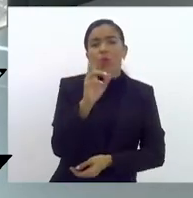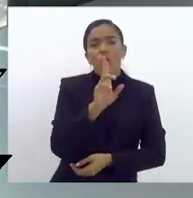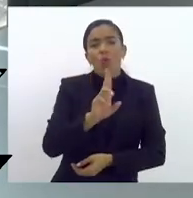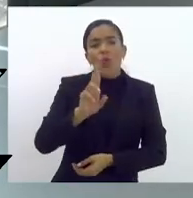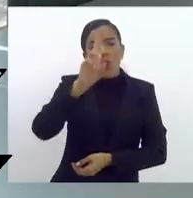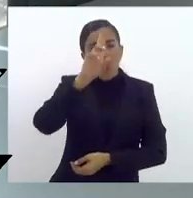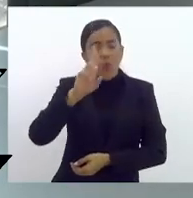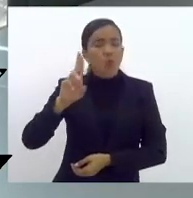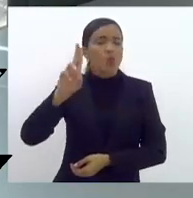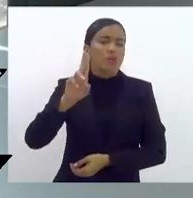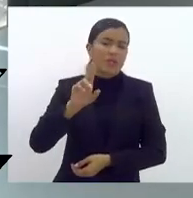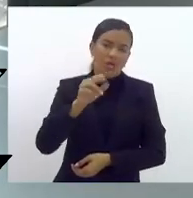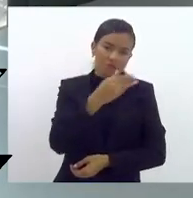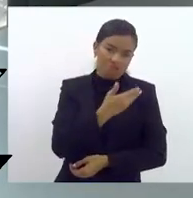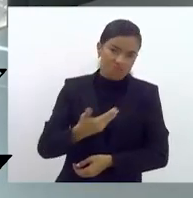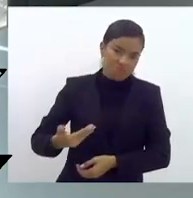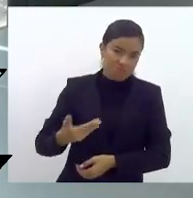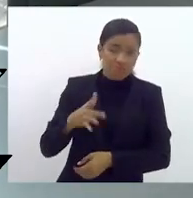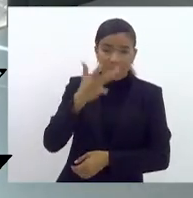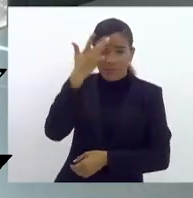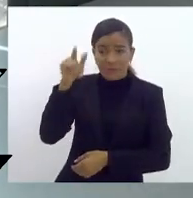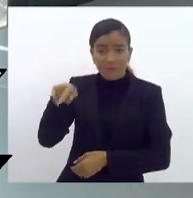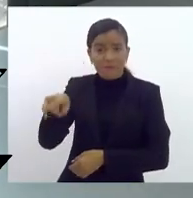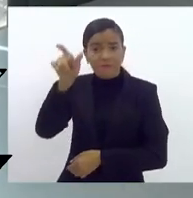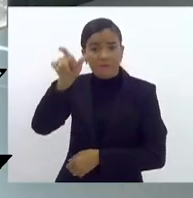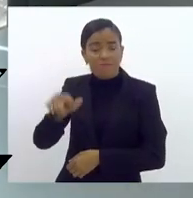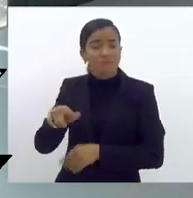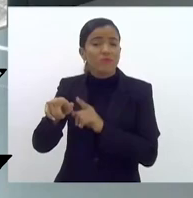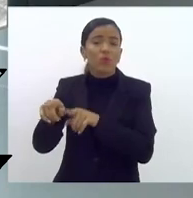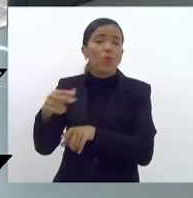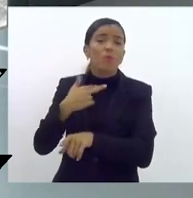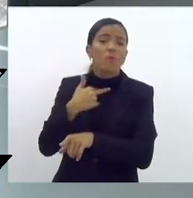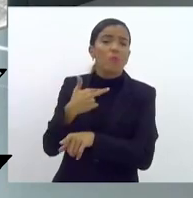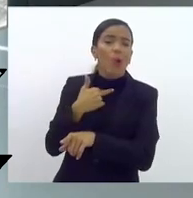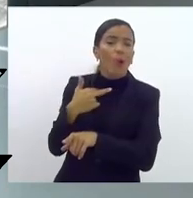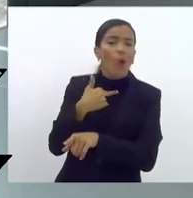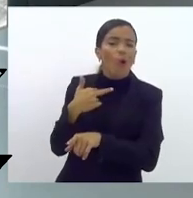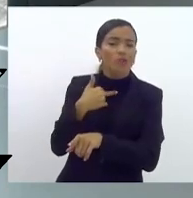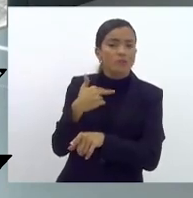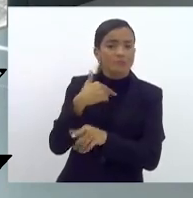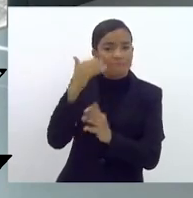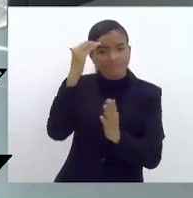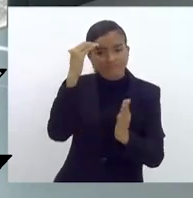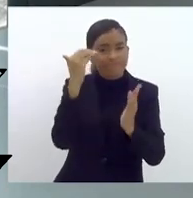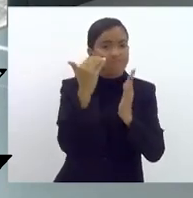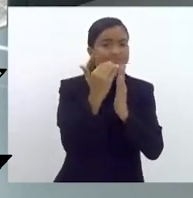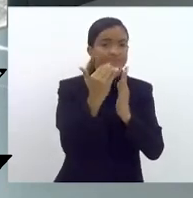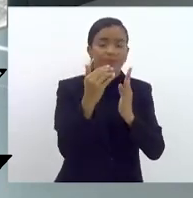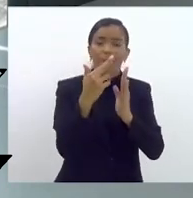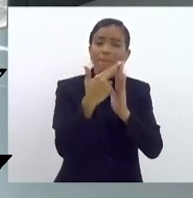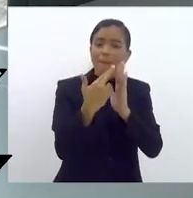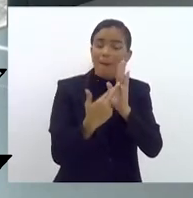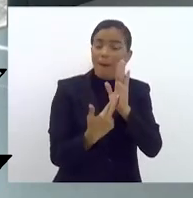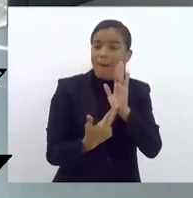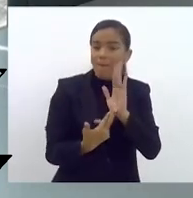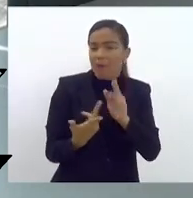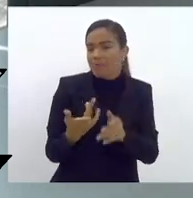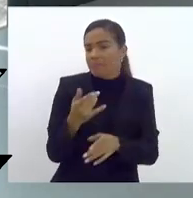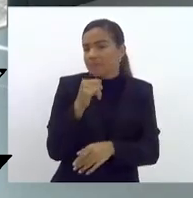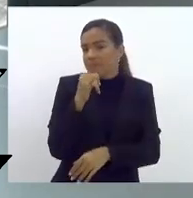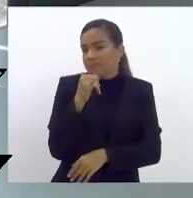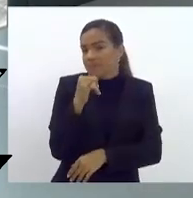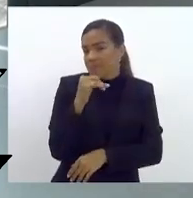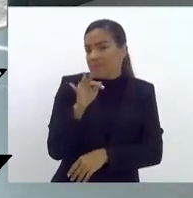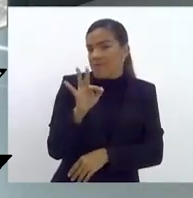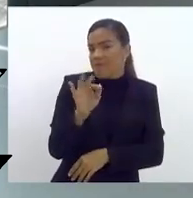se depois daquele detentor do título de utilidade pública eu não possa fazer jus aos seus benefícios perante por exemplo a fazenda